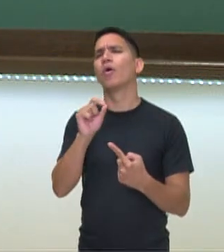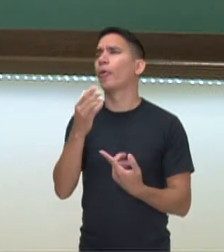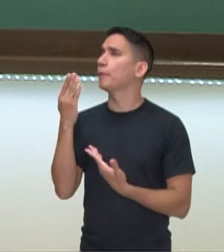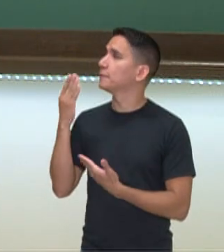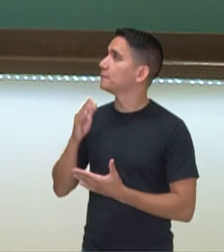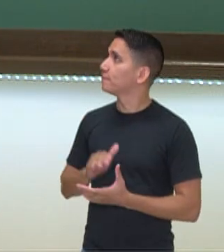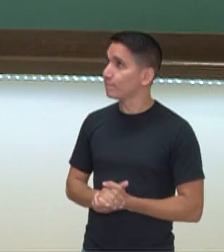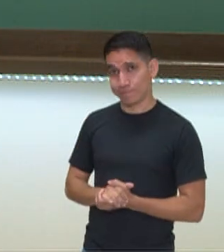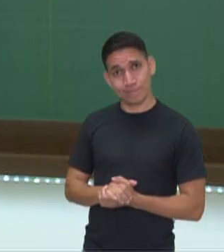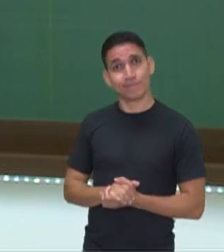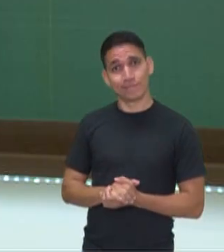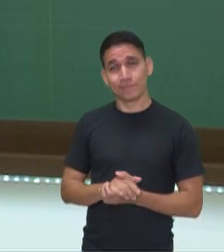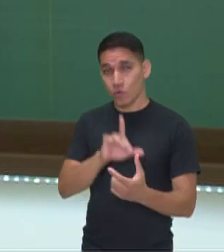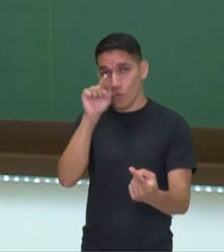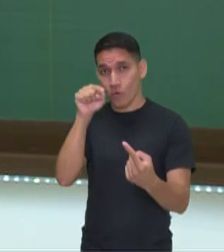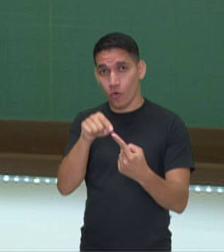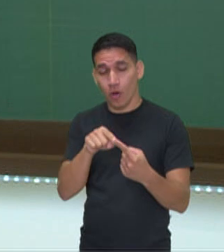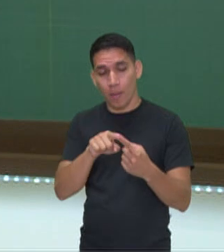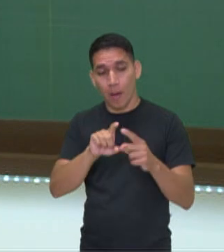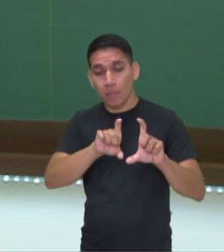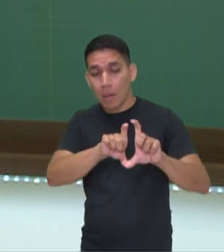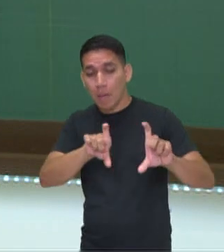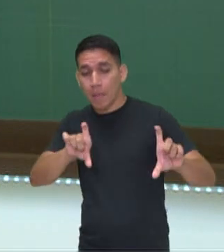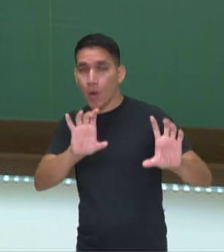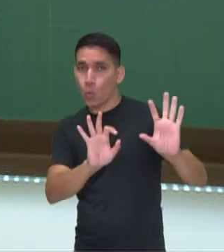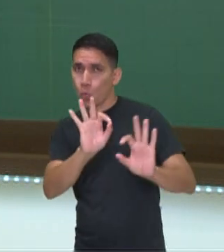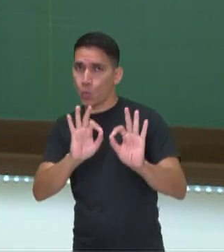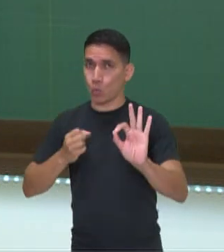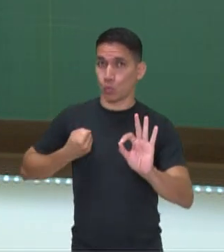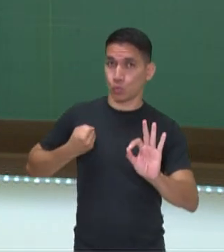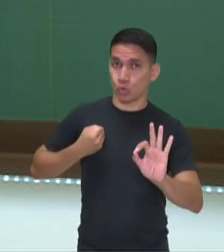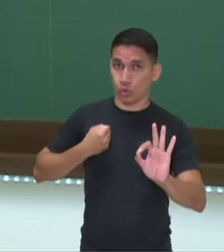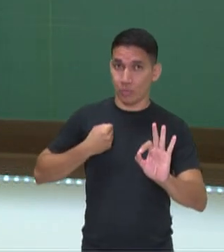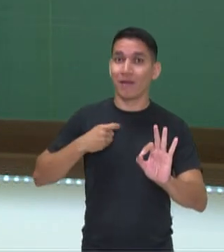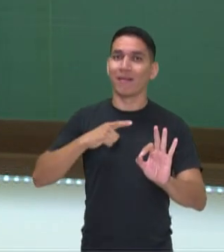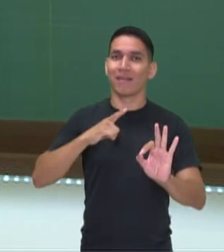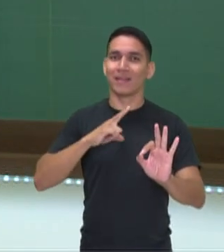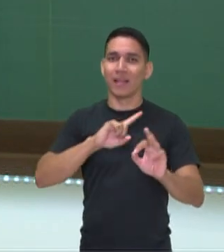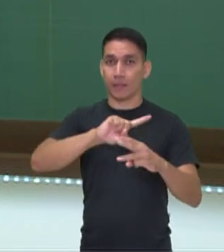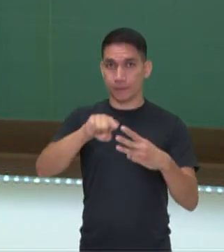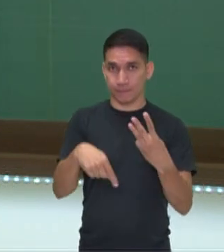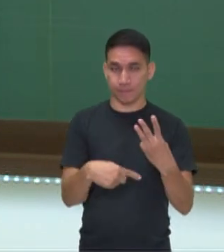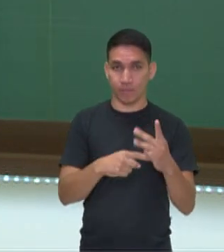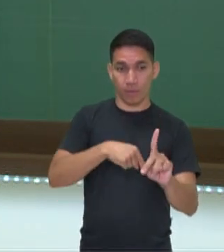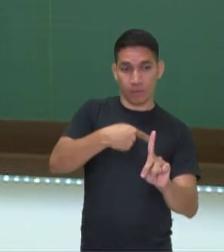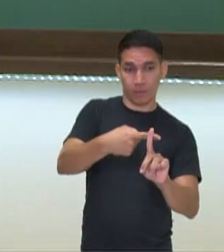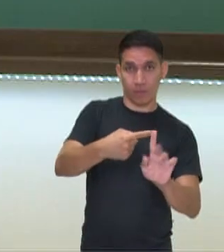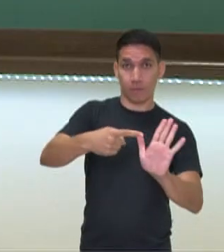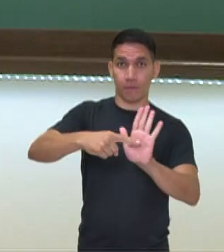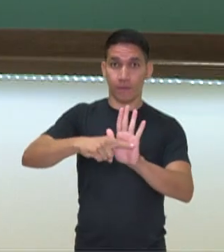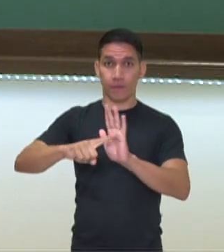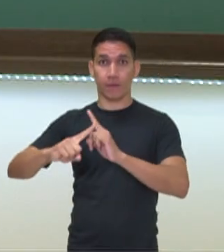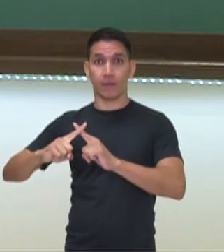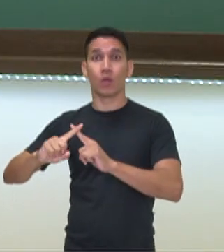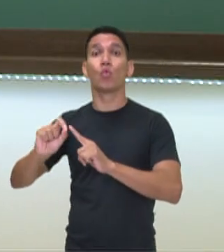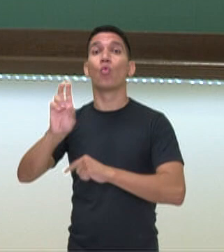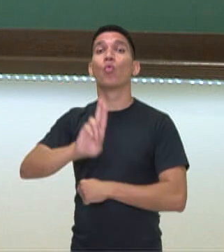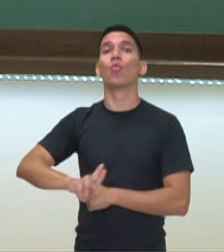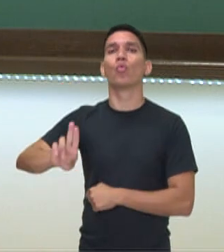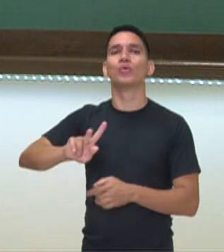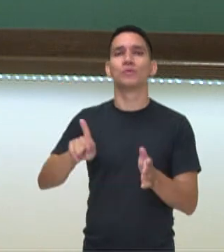O objetivo dessa aula é resolver expressões numéricas envolvendo adição, subtração e multiplicação com uso